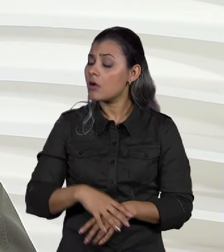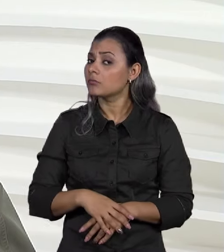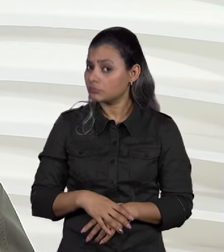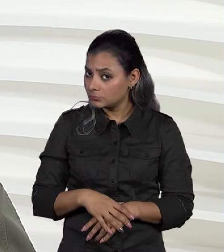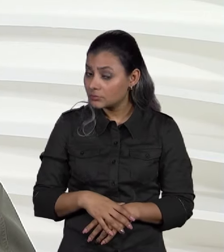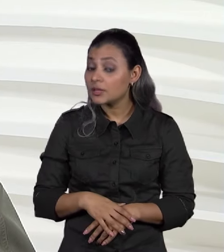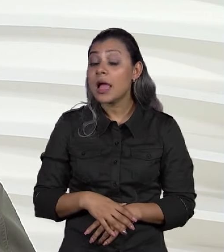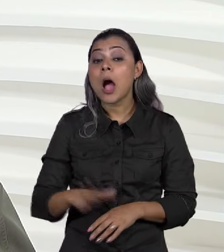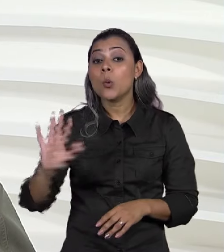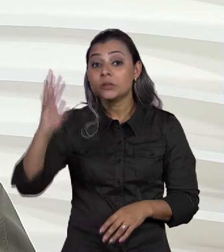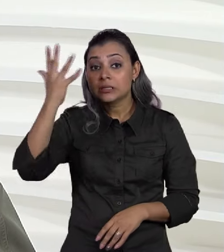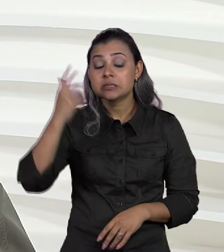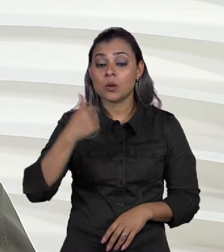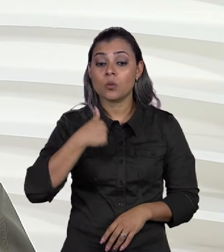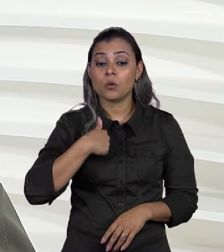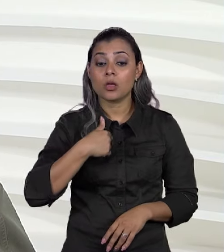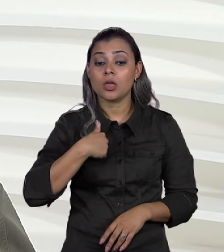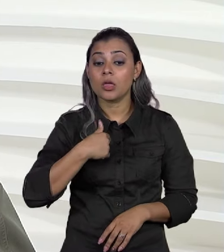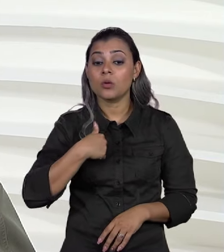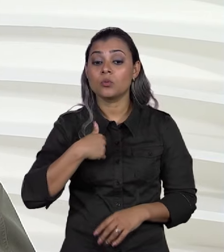vez